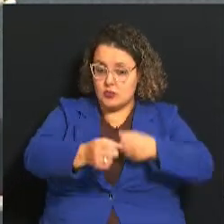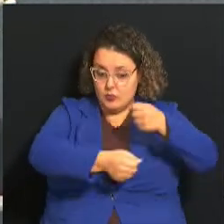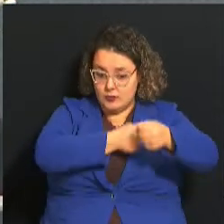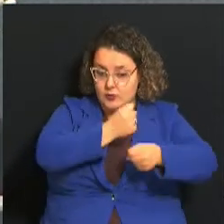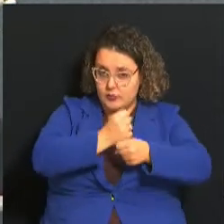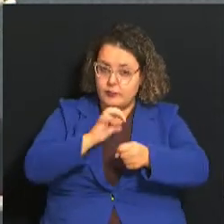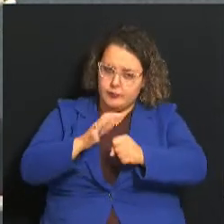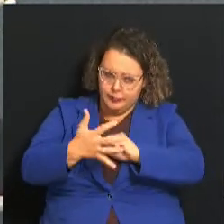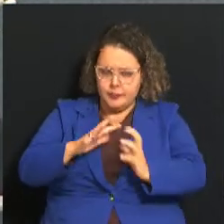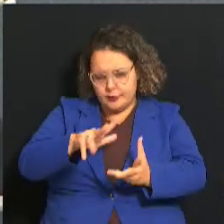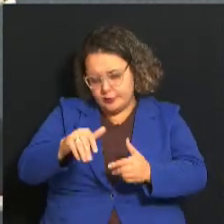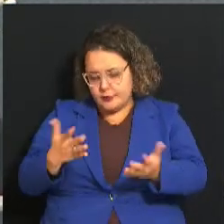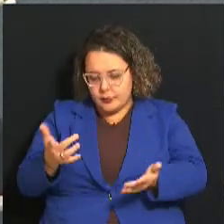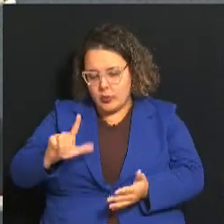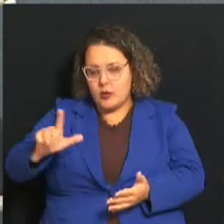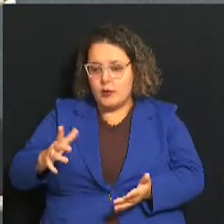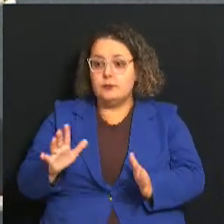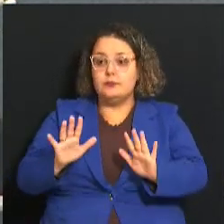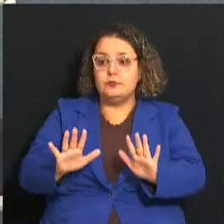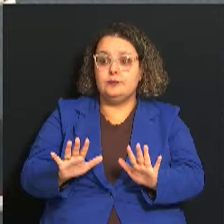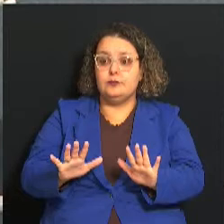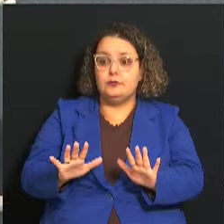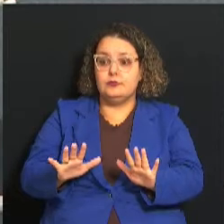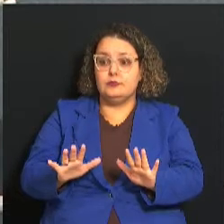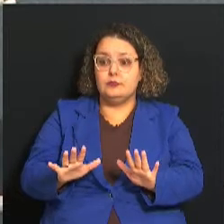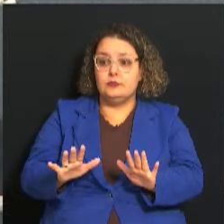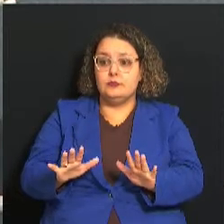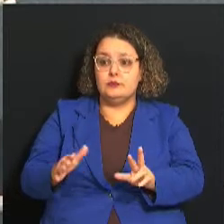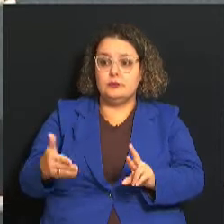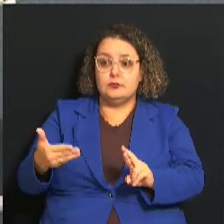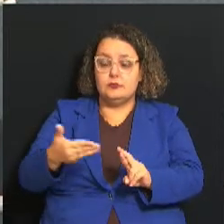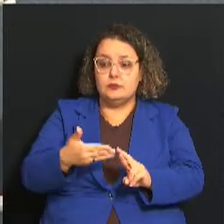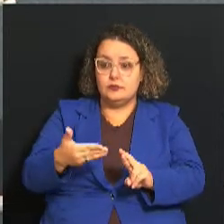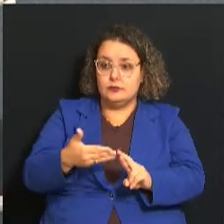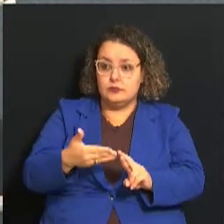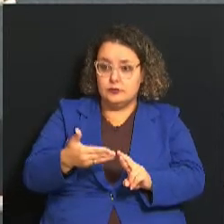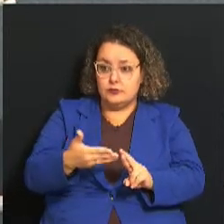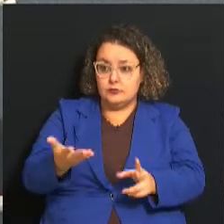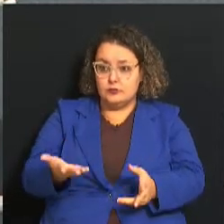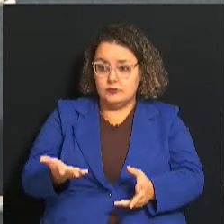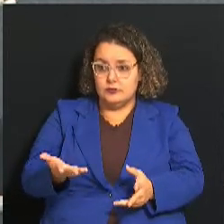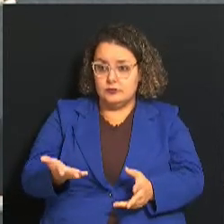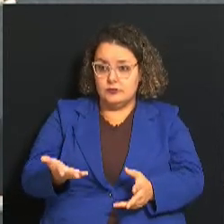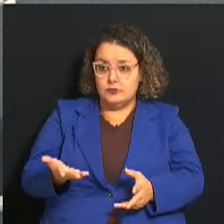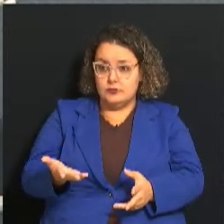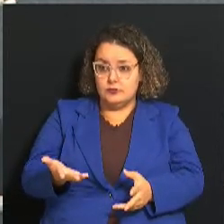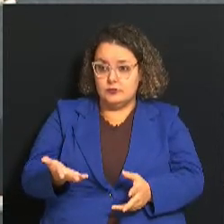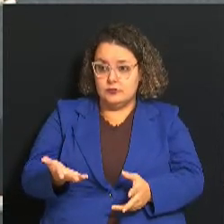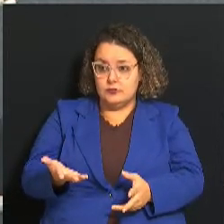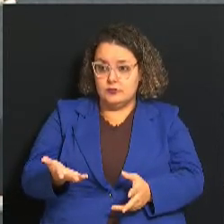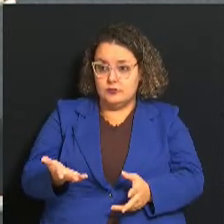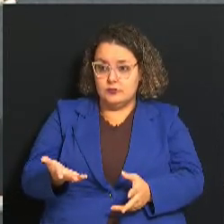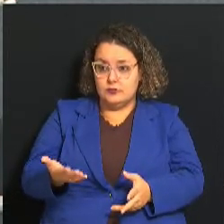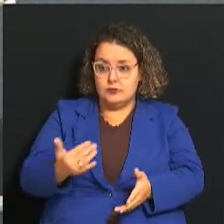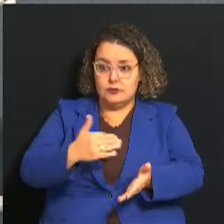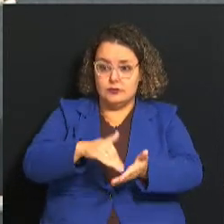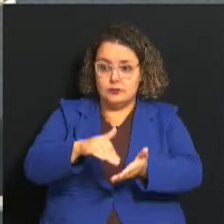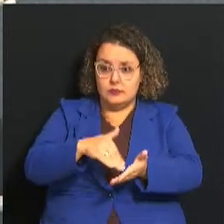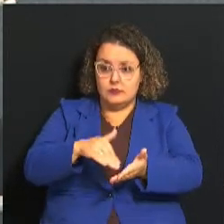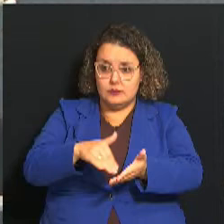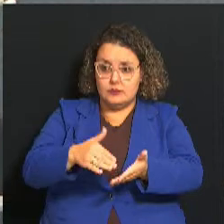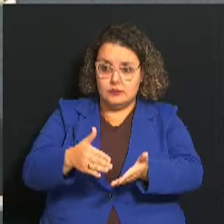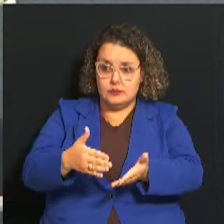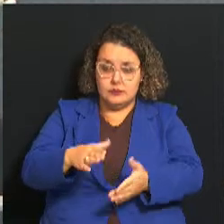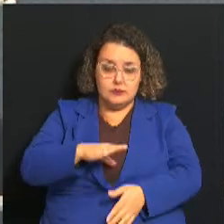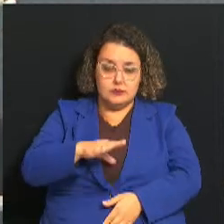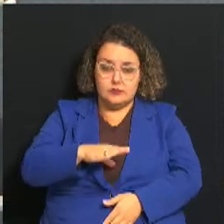pandemia, mas as representações, por exemplo, das secretarias municipais,